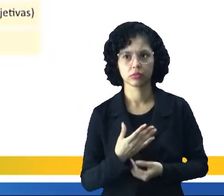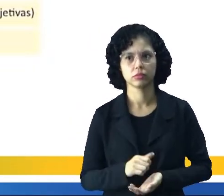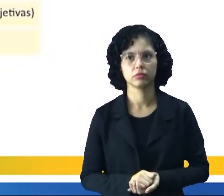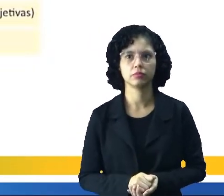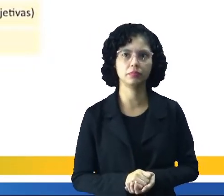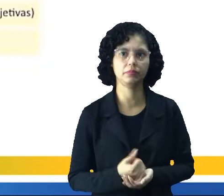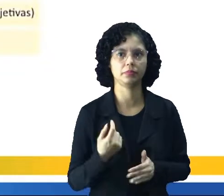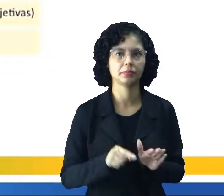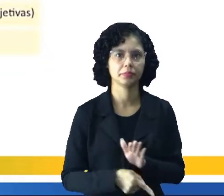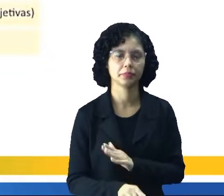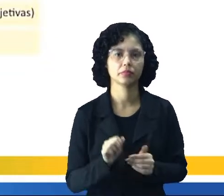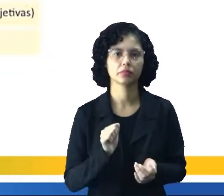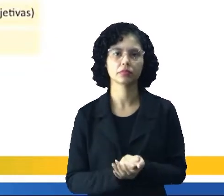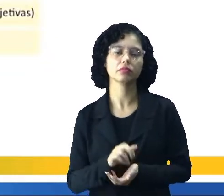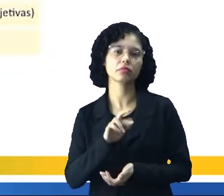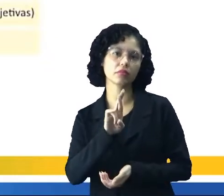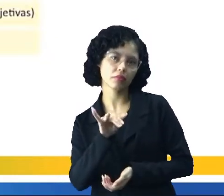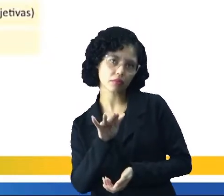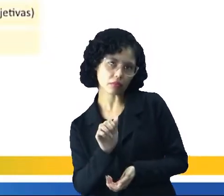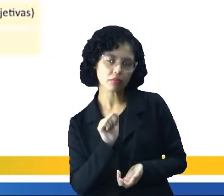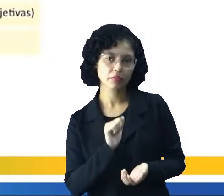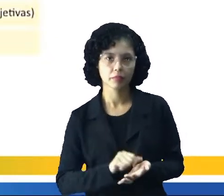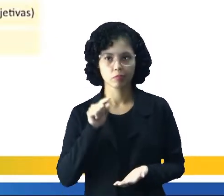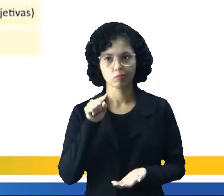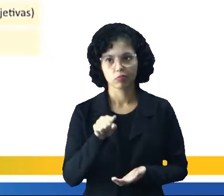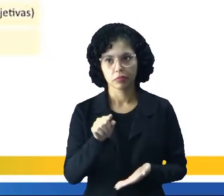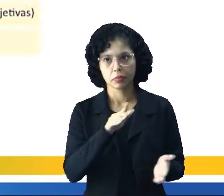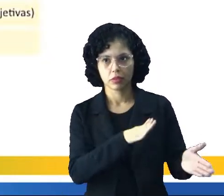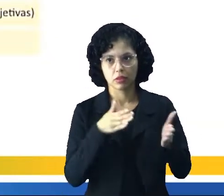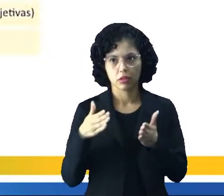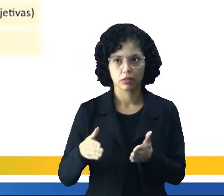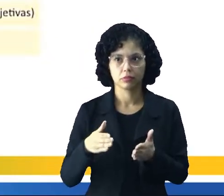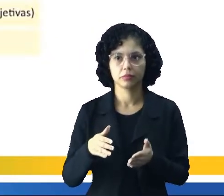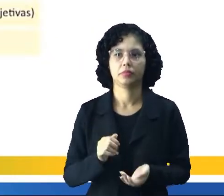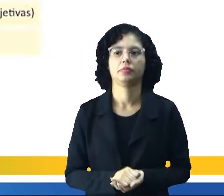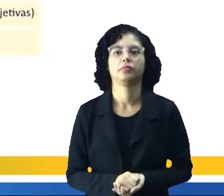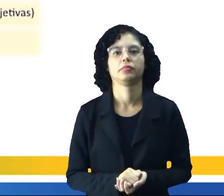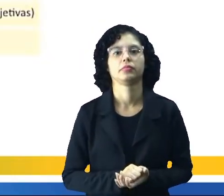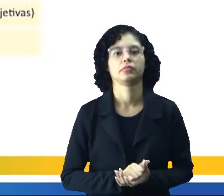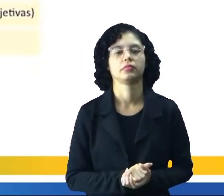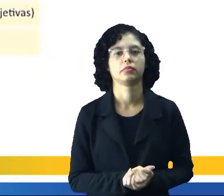que entra na questão das rimas e tal. Aqui nessa parte a gente não entra tanto.